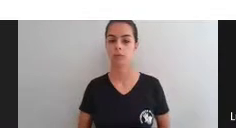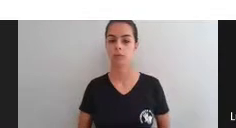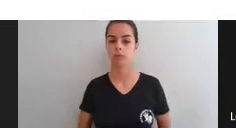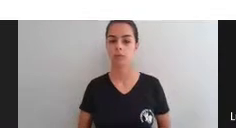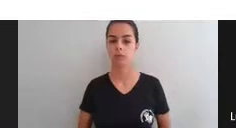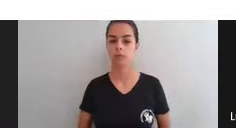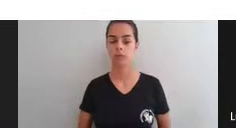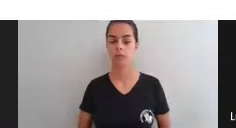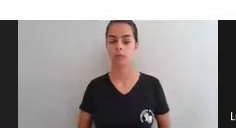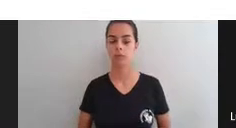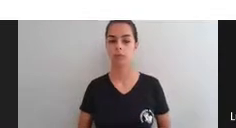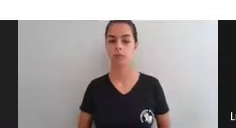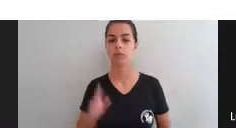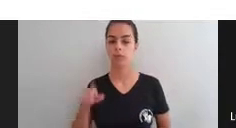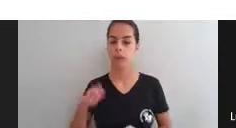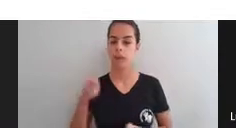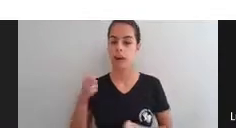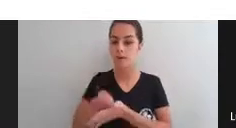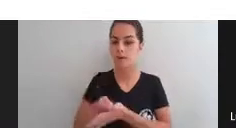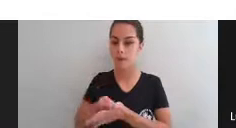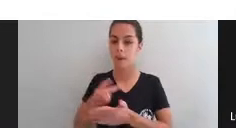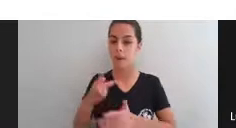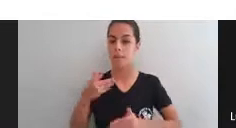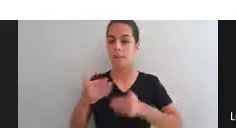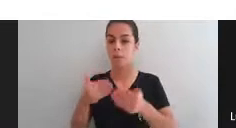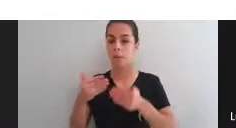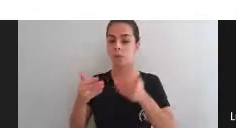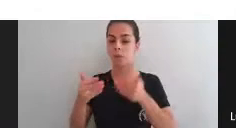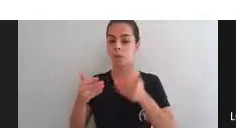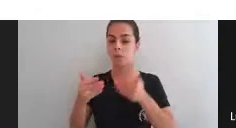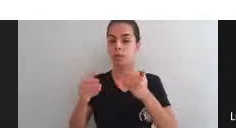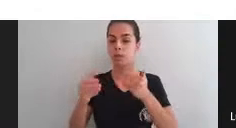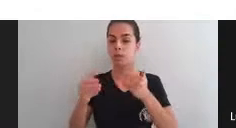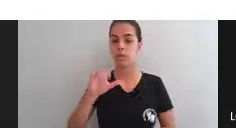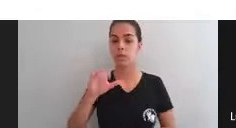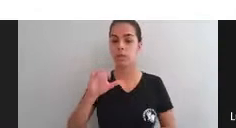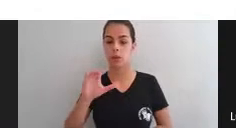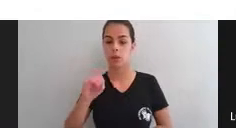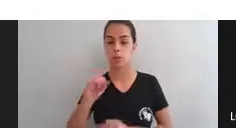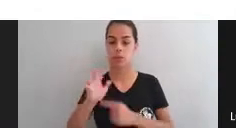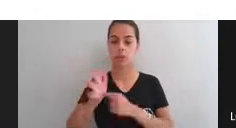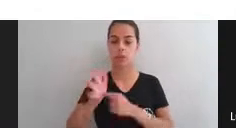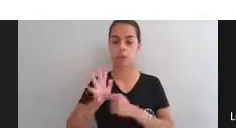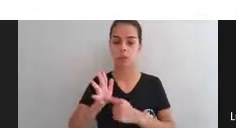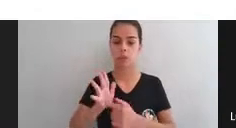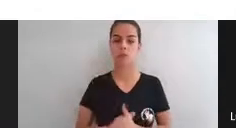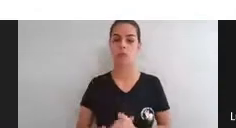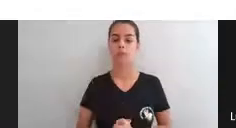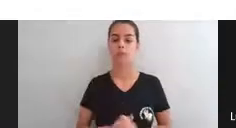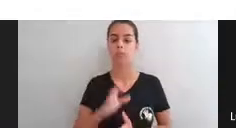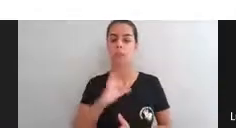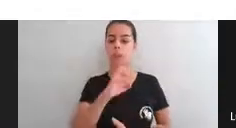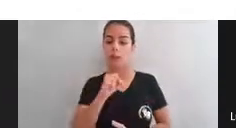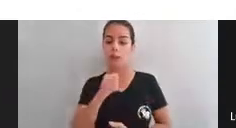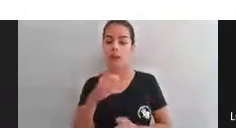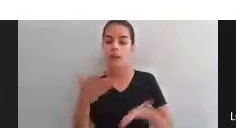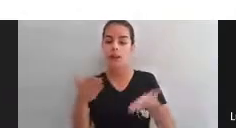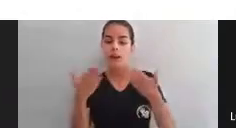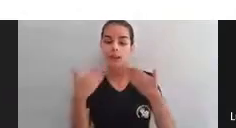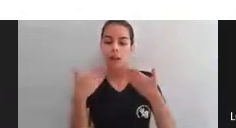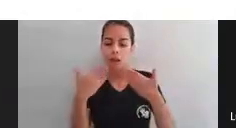uma afirmação sobre processos cíclicos para motores. A gente pega calor de uma fonte